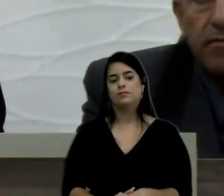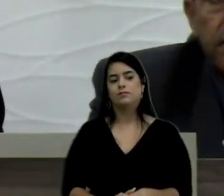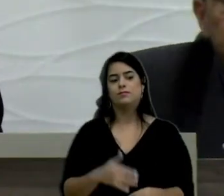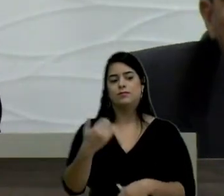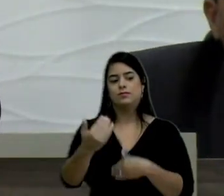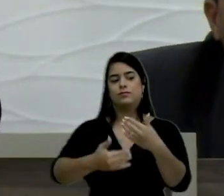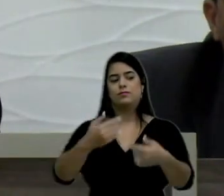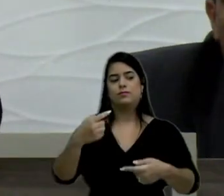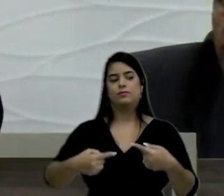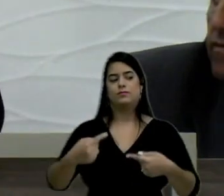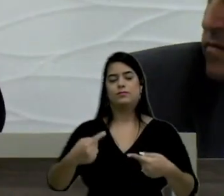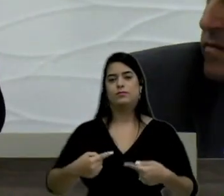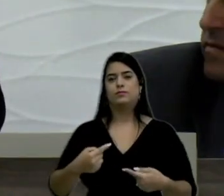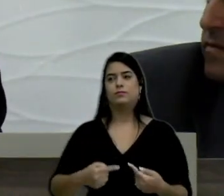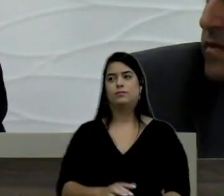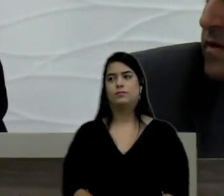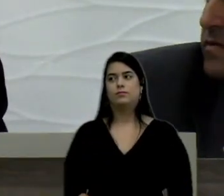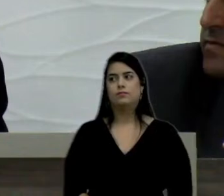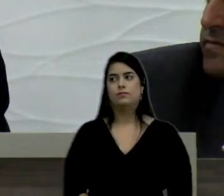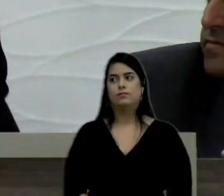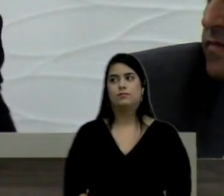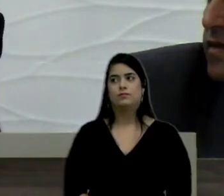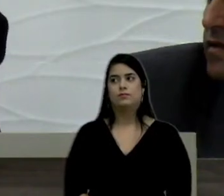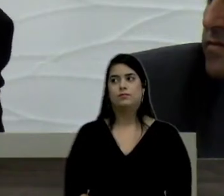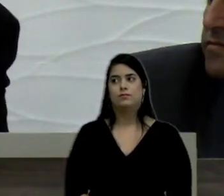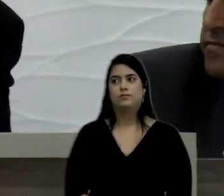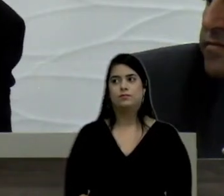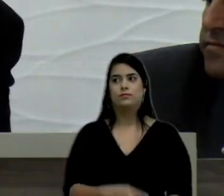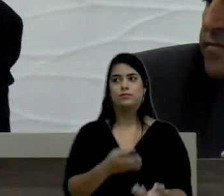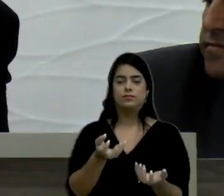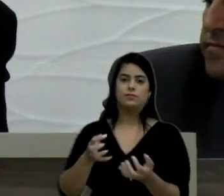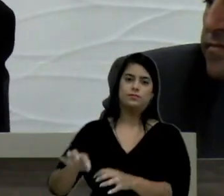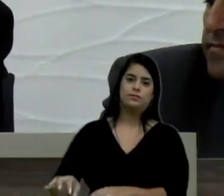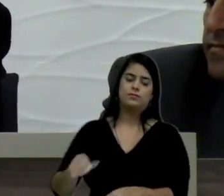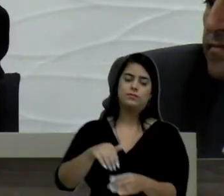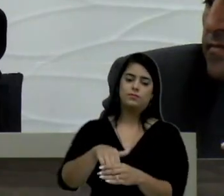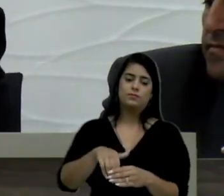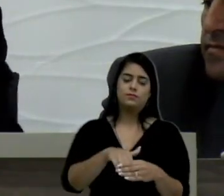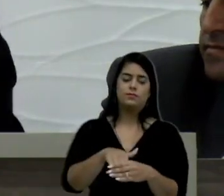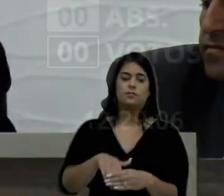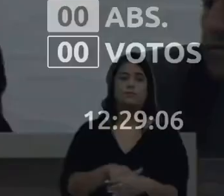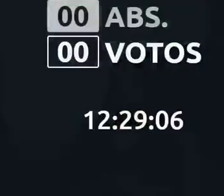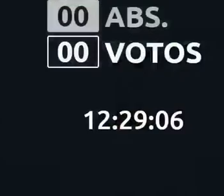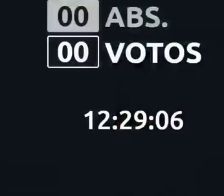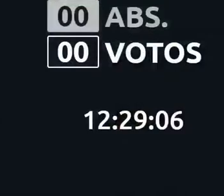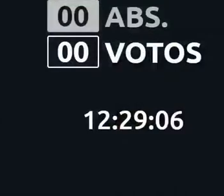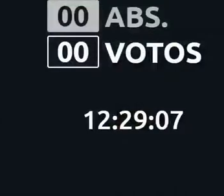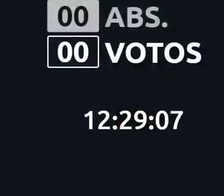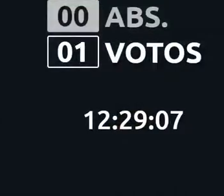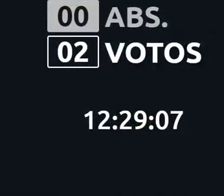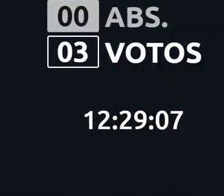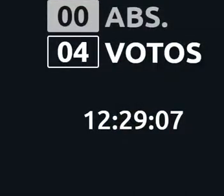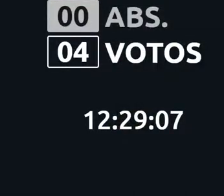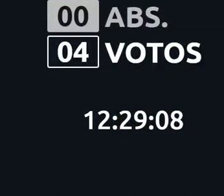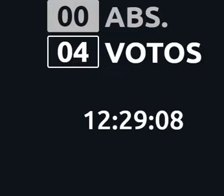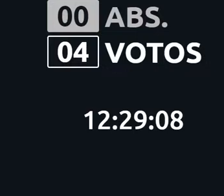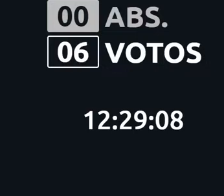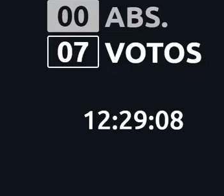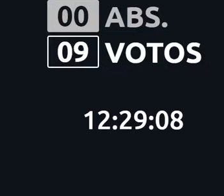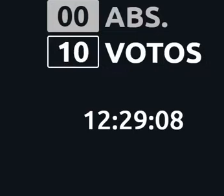continu discussão não tem maisem Queira discutir vamos votar a indicação da vereadora